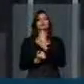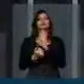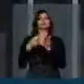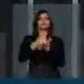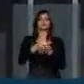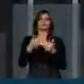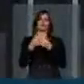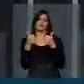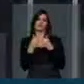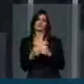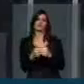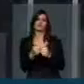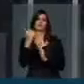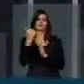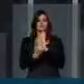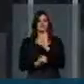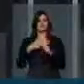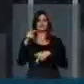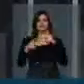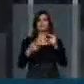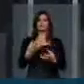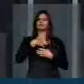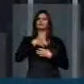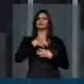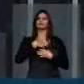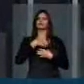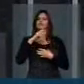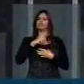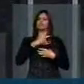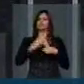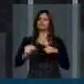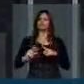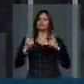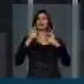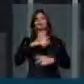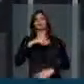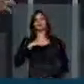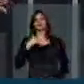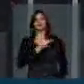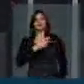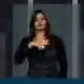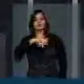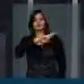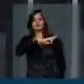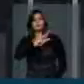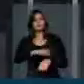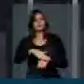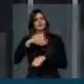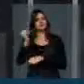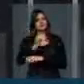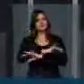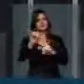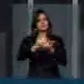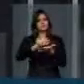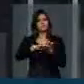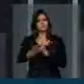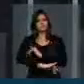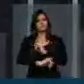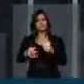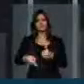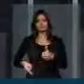da tarifa, ou seja, o povo sentiu o gosto da vitória. E o que nós temos de mais importante a registrar, em primeiro